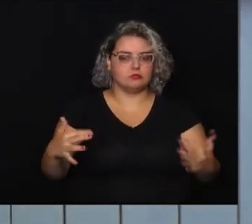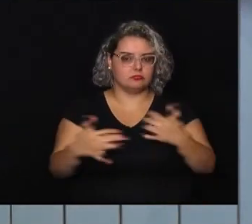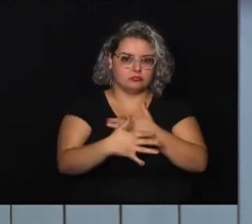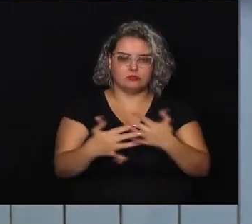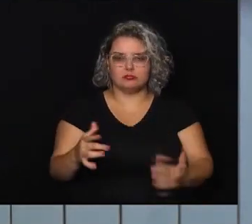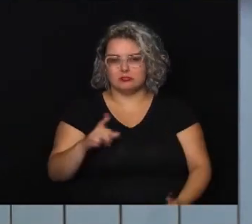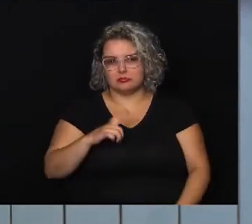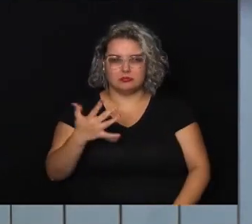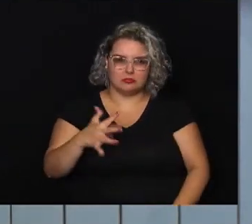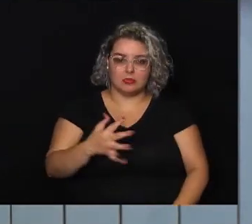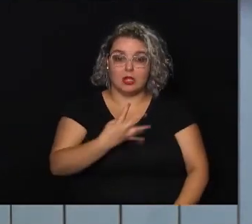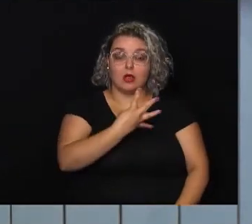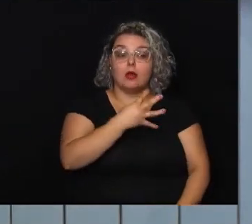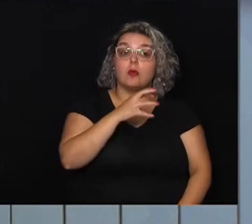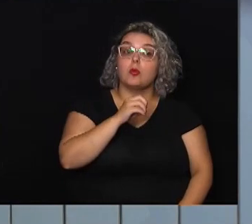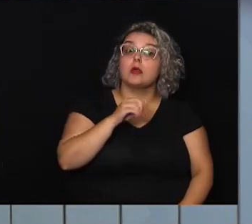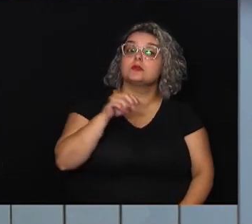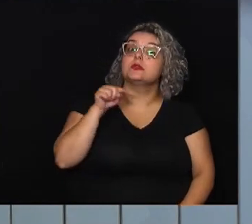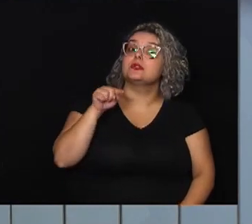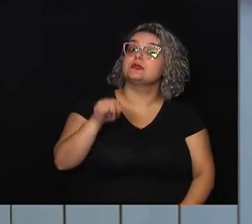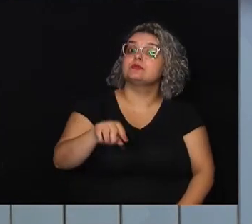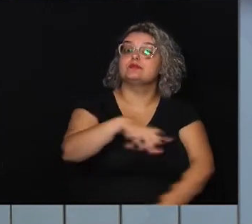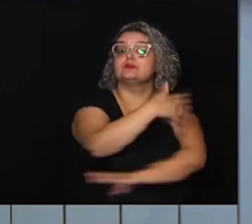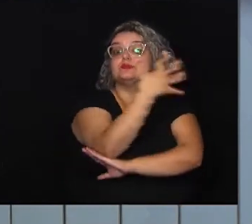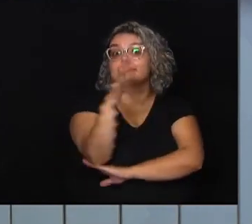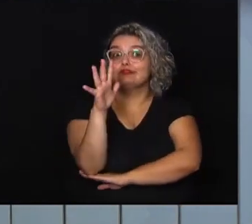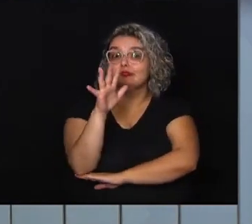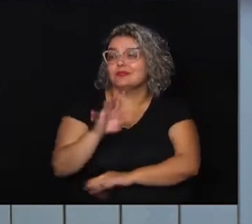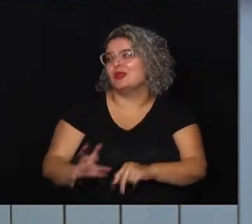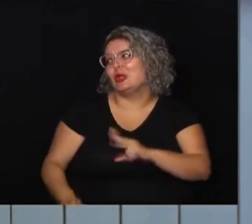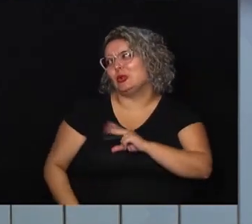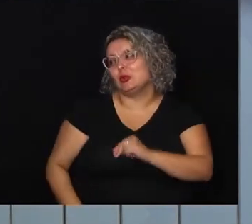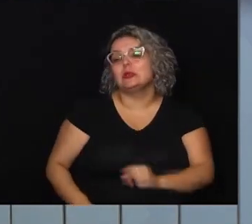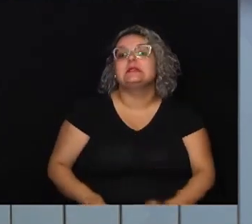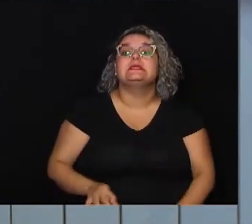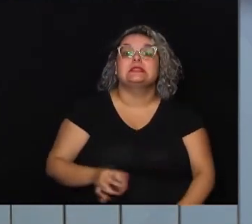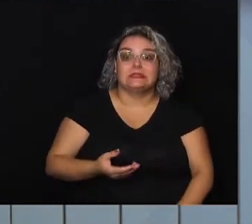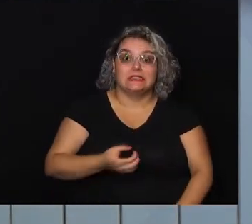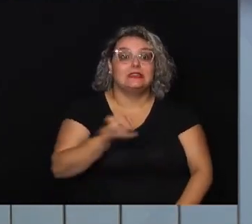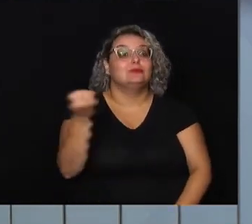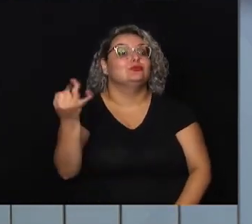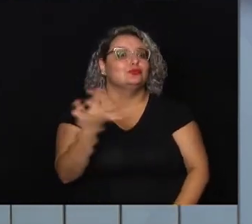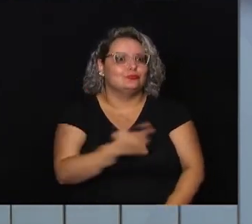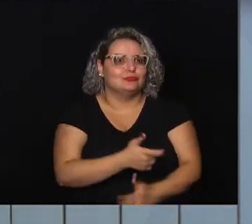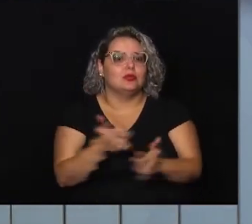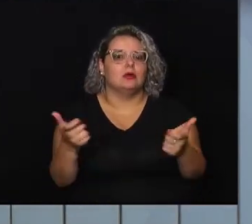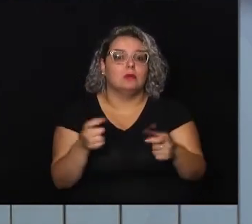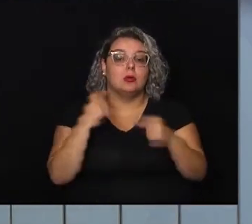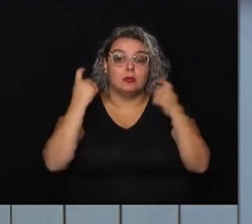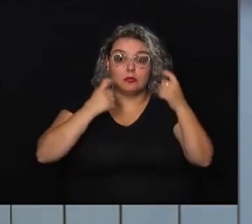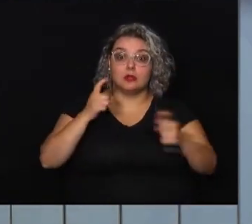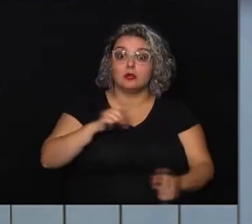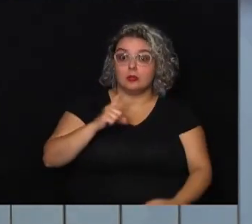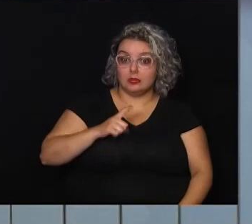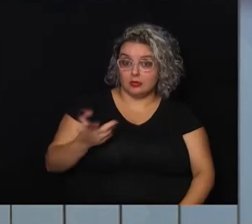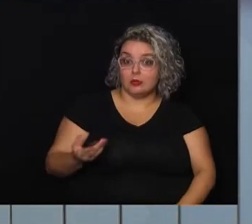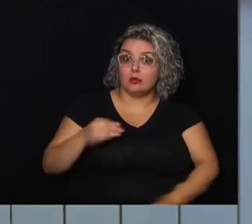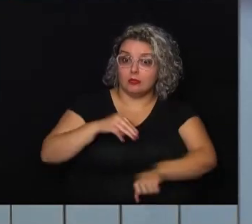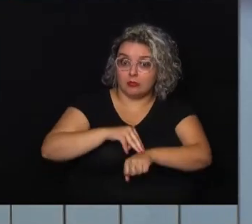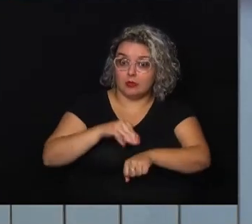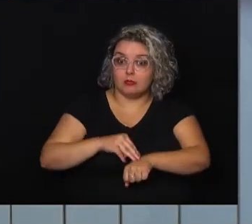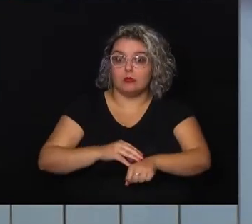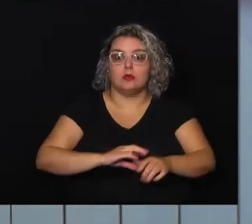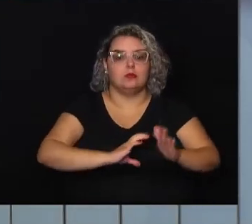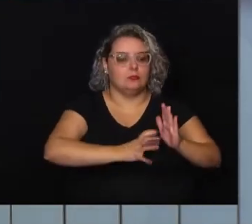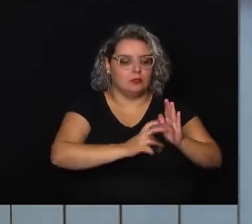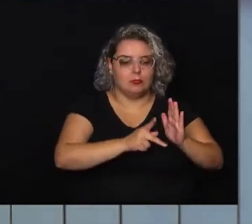torno de 400 mil árvores. Nossa. Tá certo? Então a quantidade é muito grande. Uma preocupação que eu tenho como membro do Partido